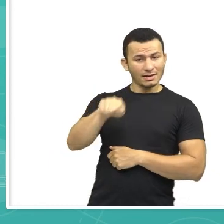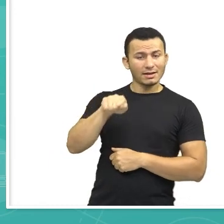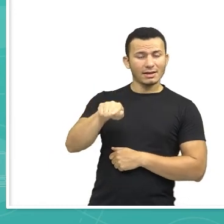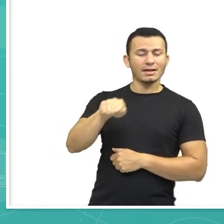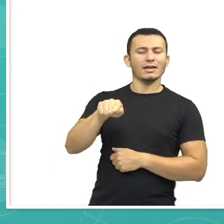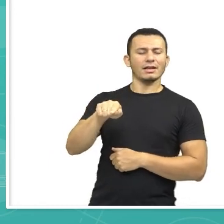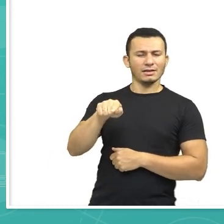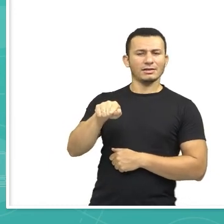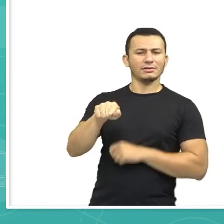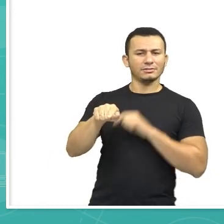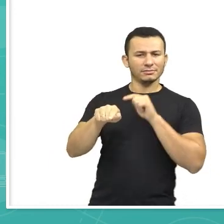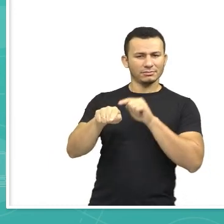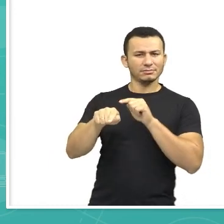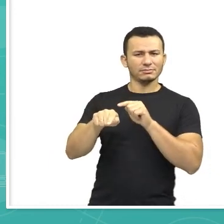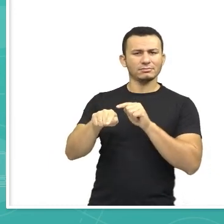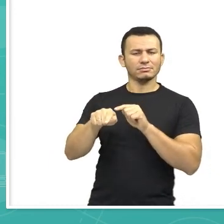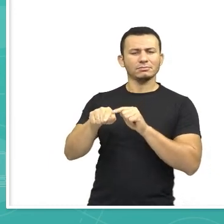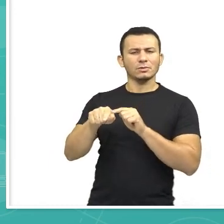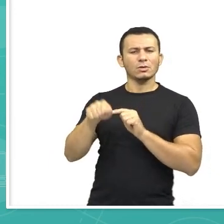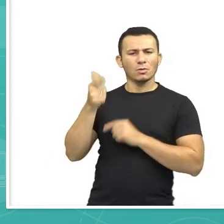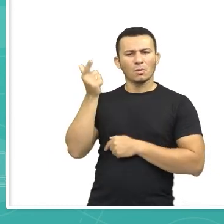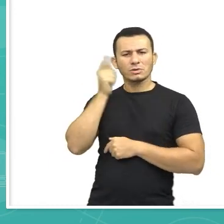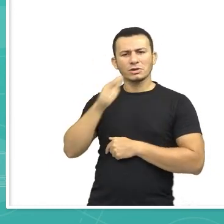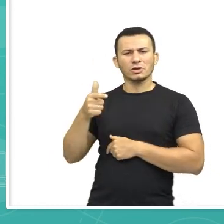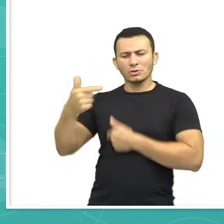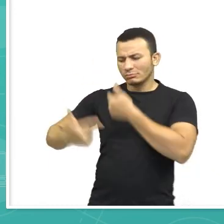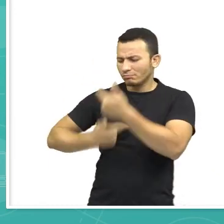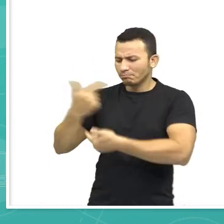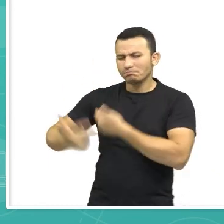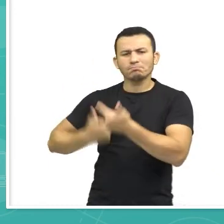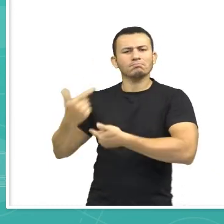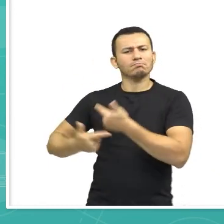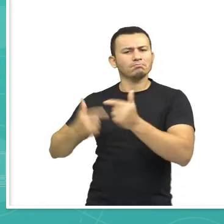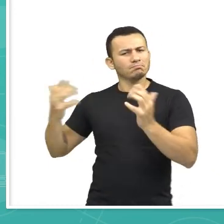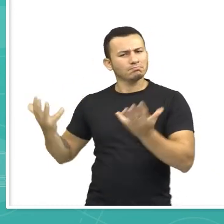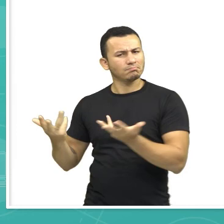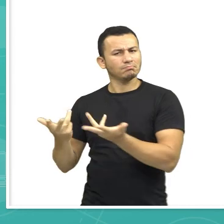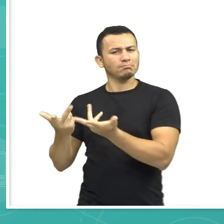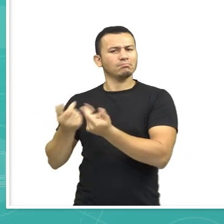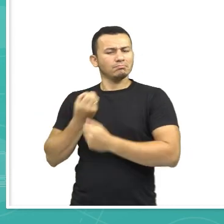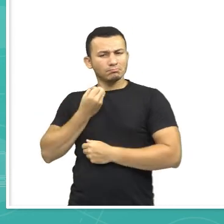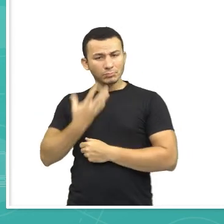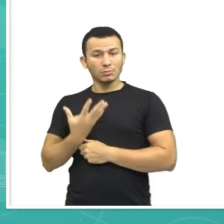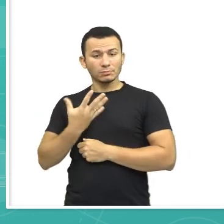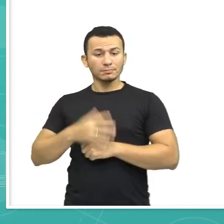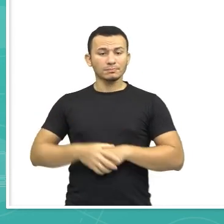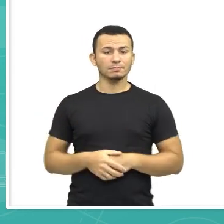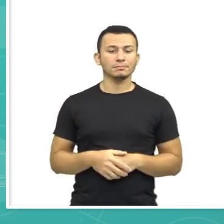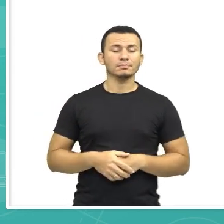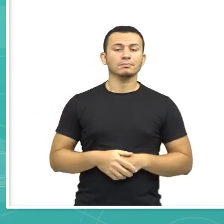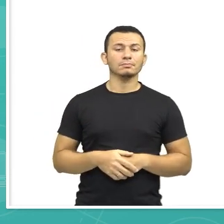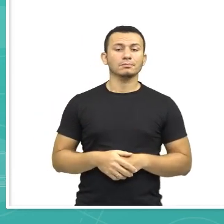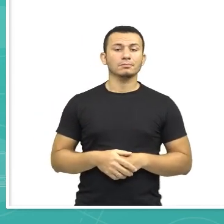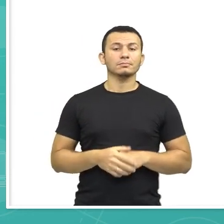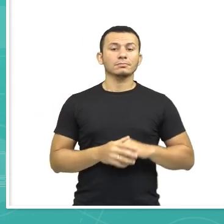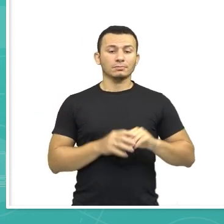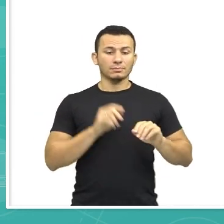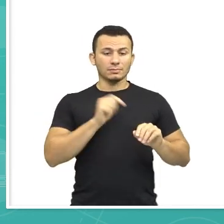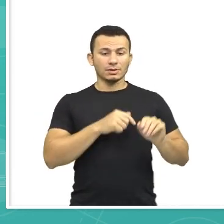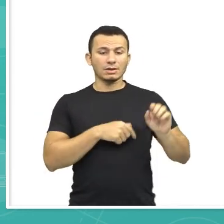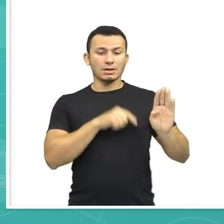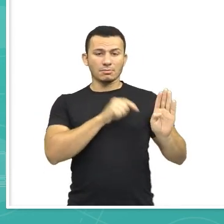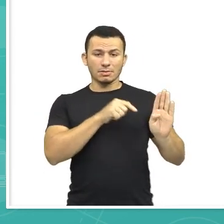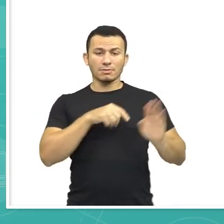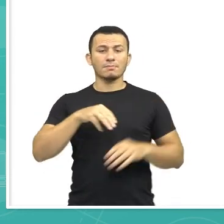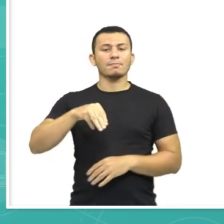o trabalho com êxito. Muito bem. Marta e sua amiga. Então temos dois substantivos aí, não é